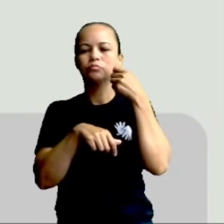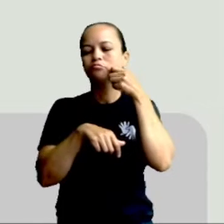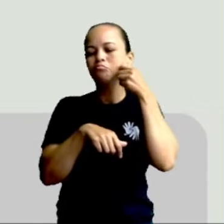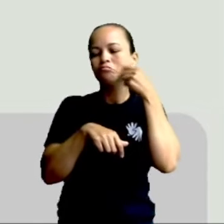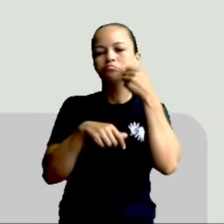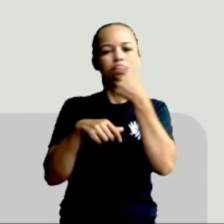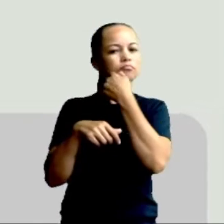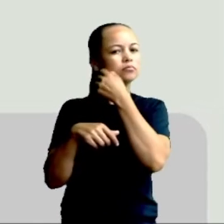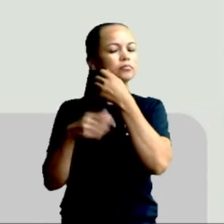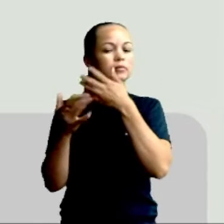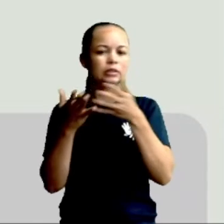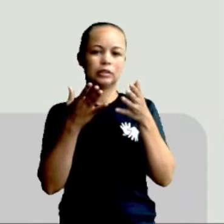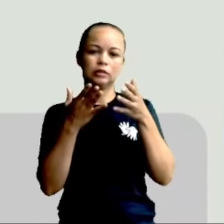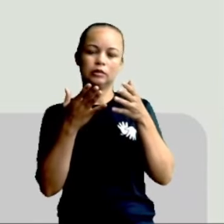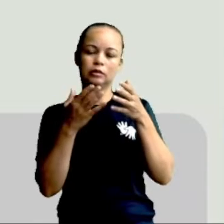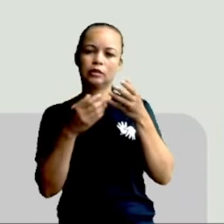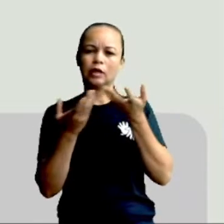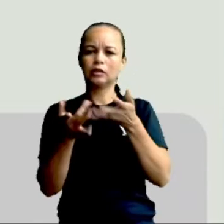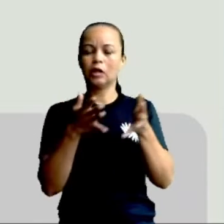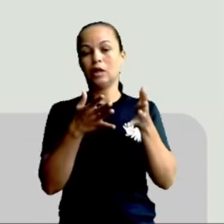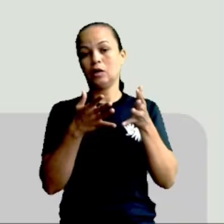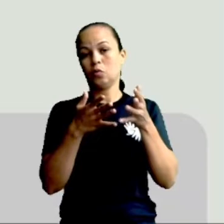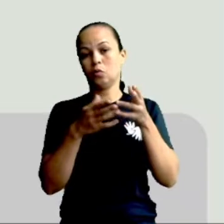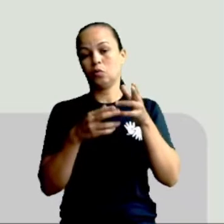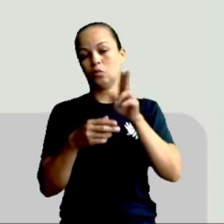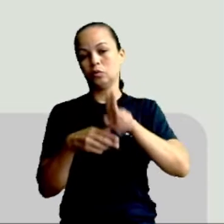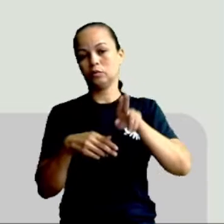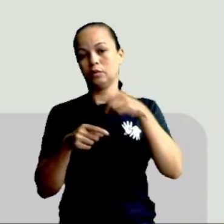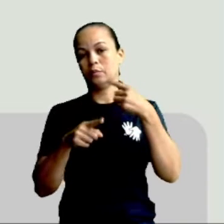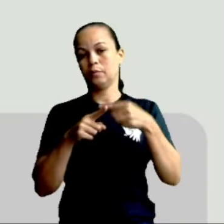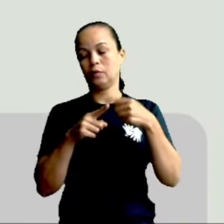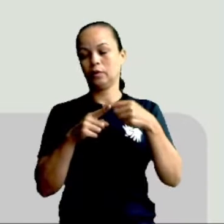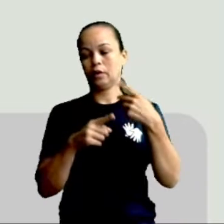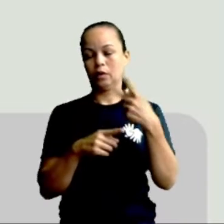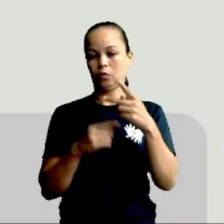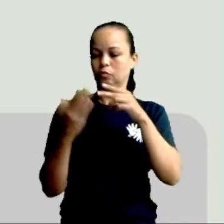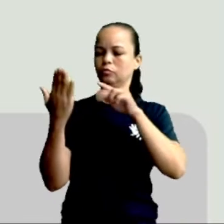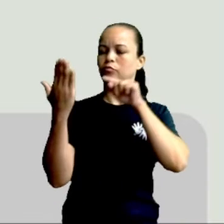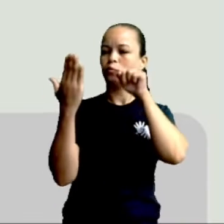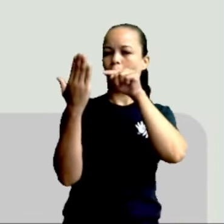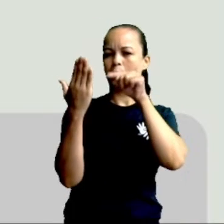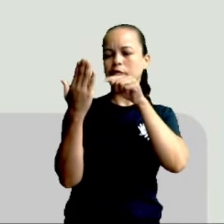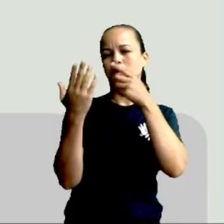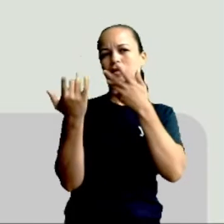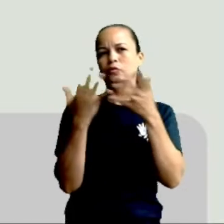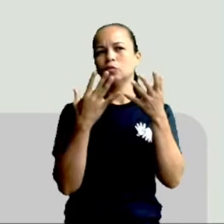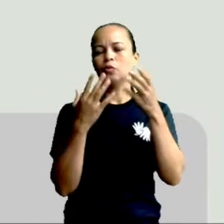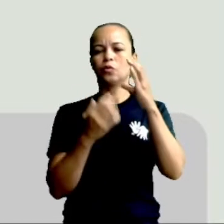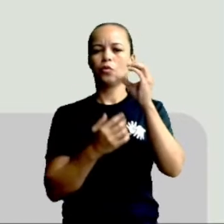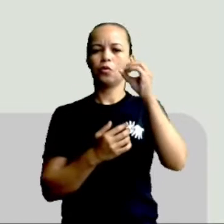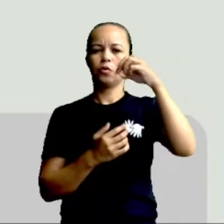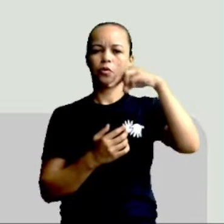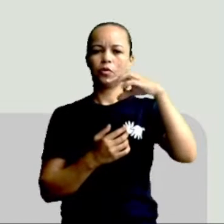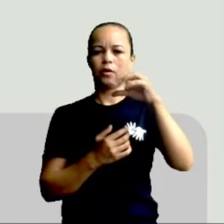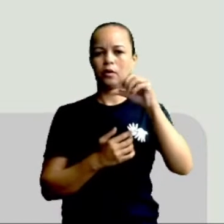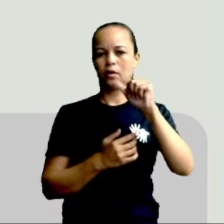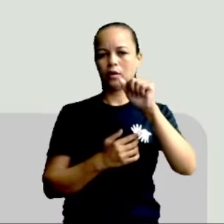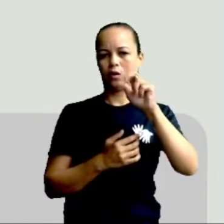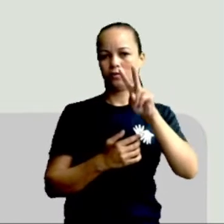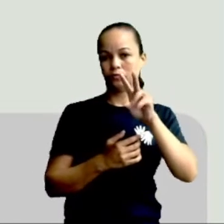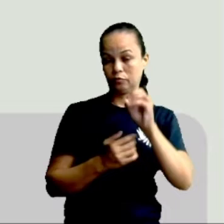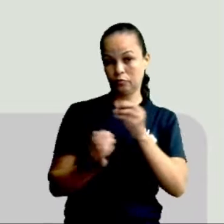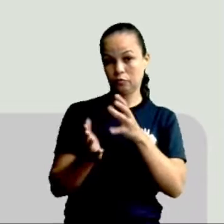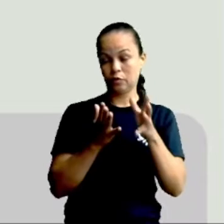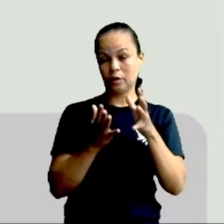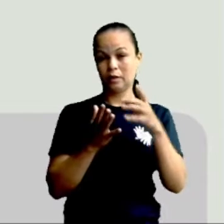Isso justifica por quê, professor? Porque os espelhos côncavos, onde o objeto se situa bem próximo ao espelho, ou seja,